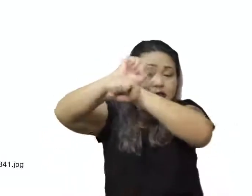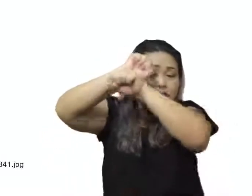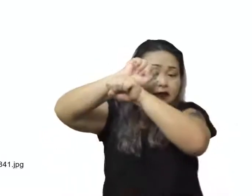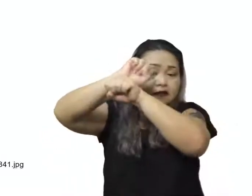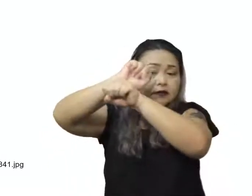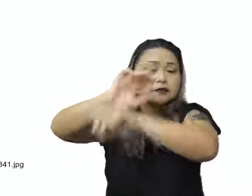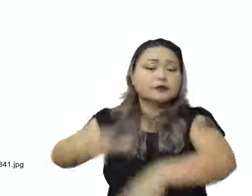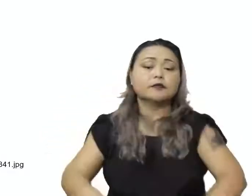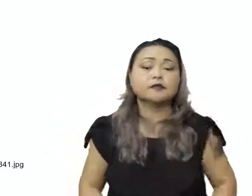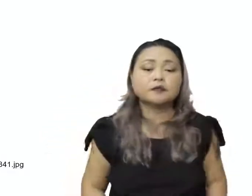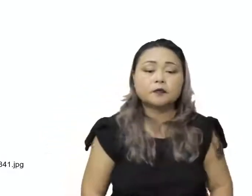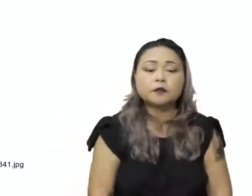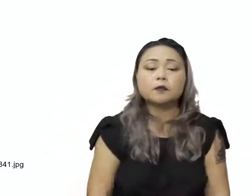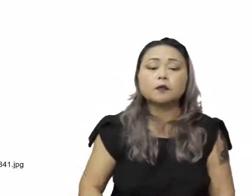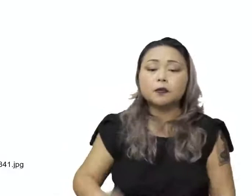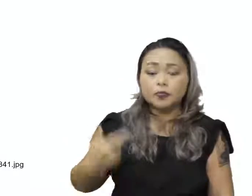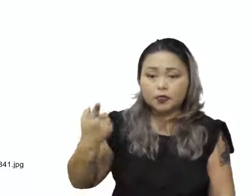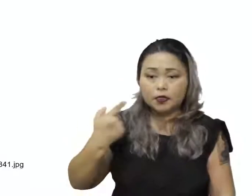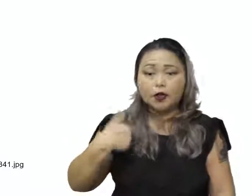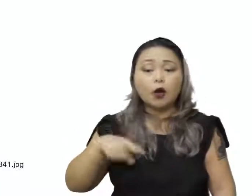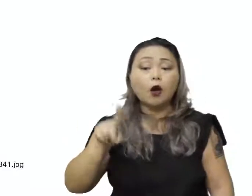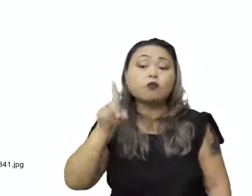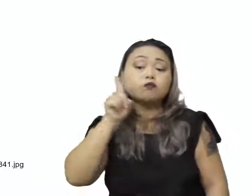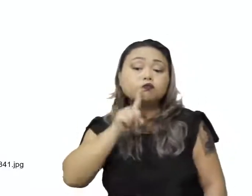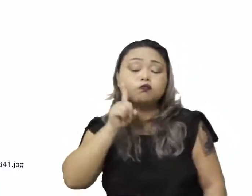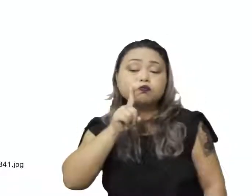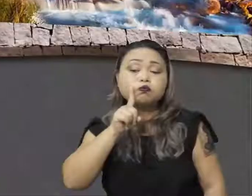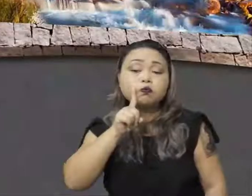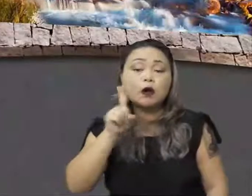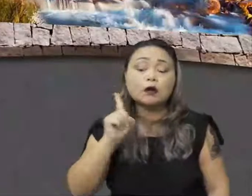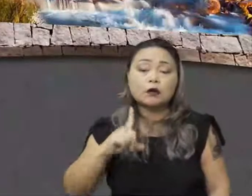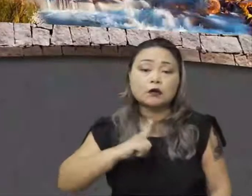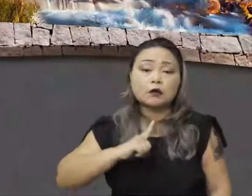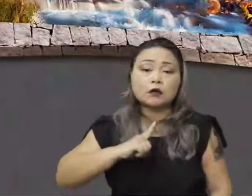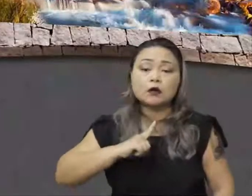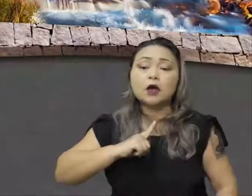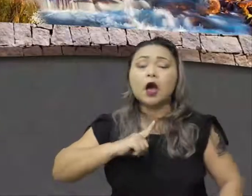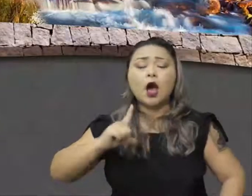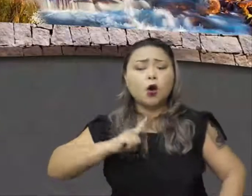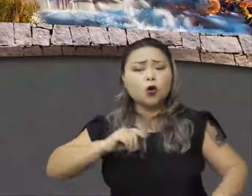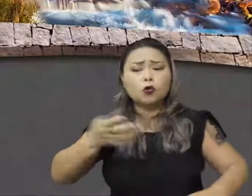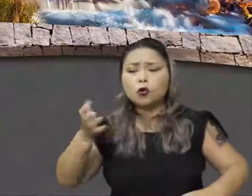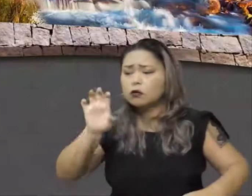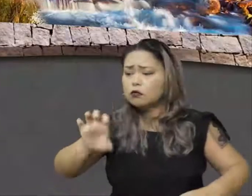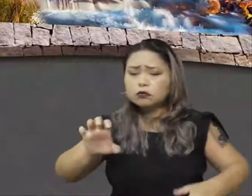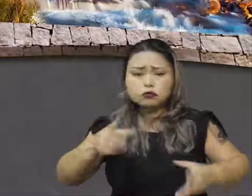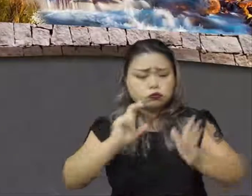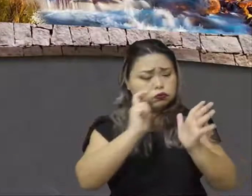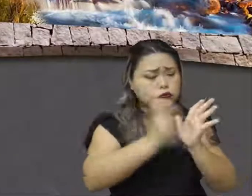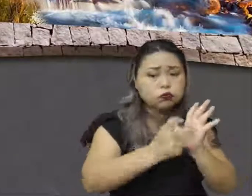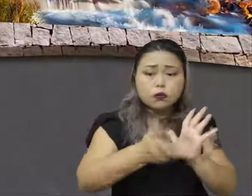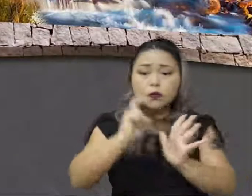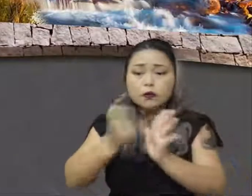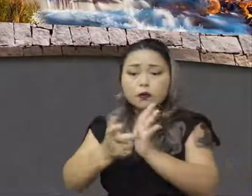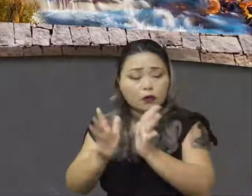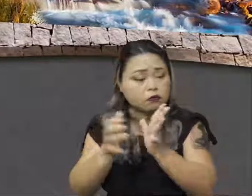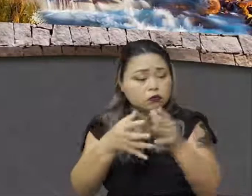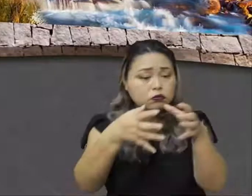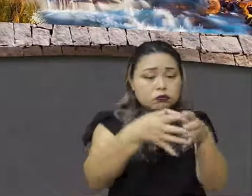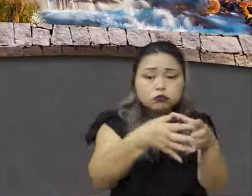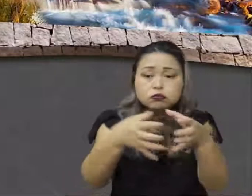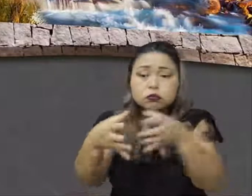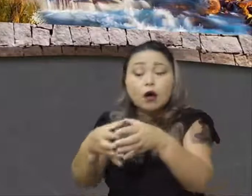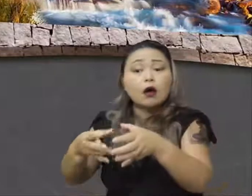Ou seja, os Estados Unidos têm uma disputa entre dois partidos políticos desde